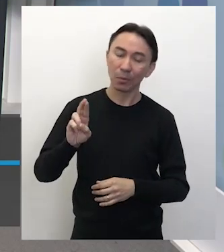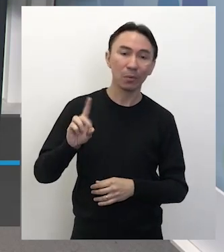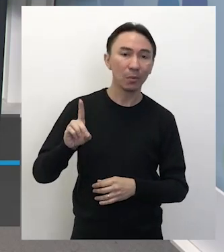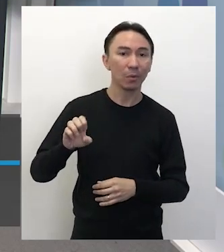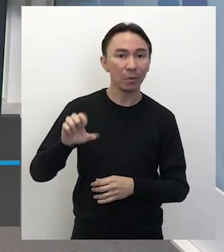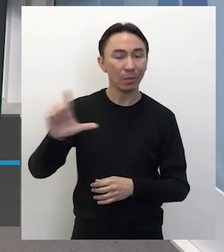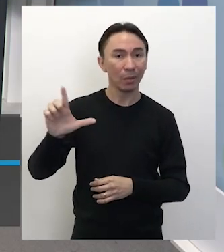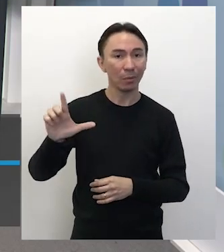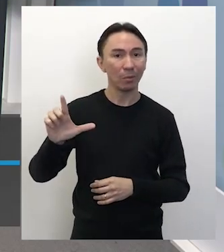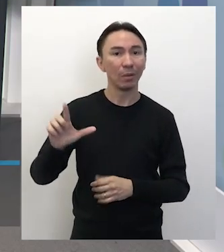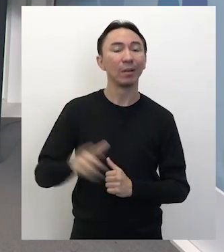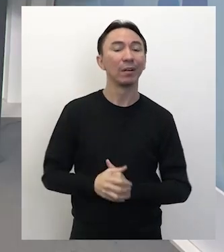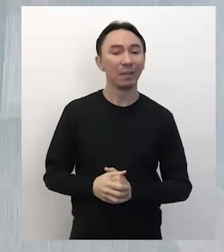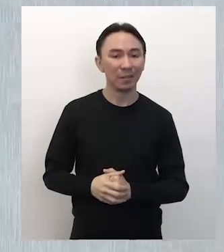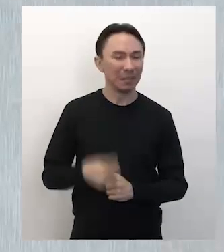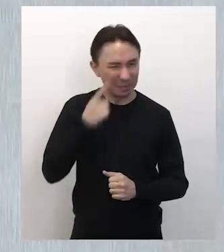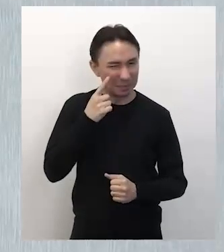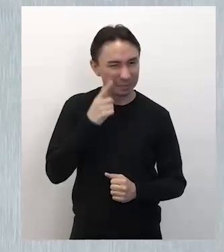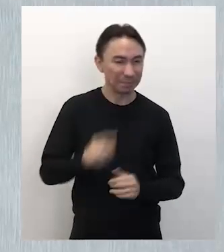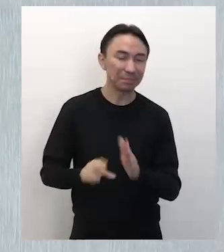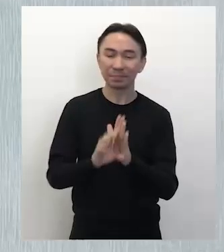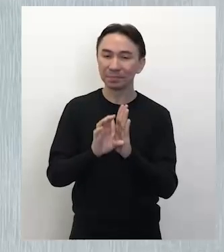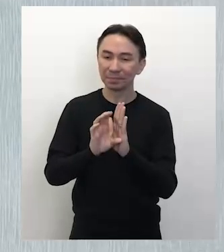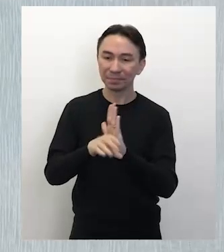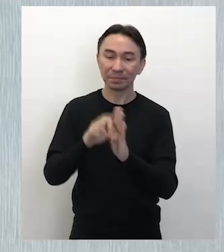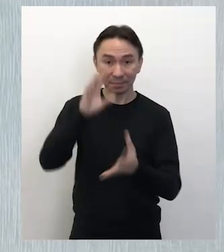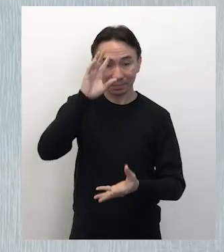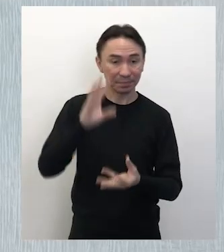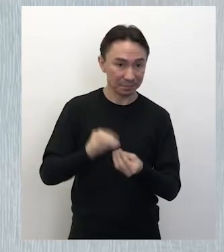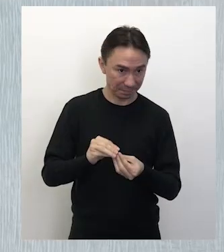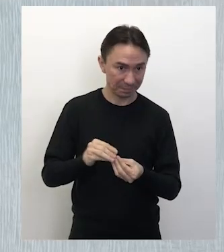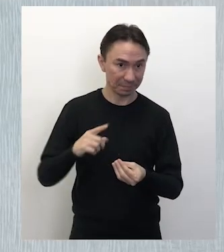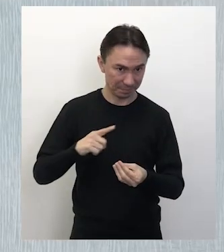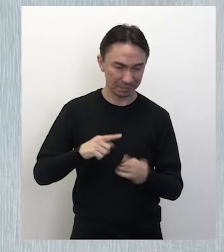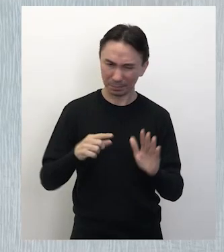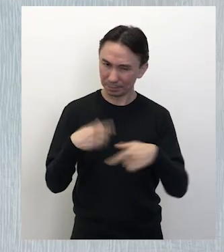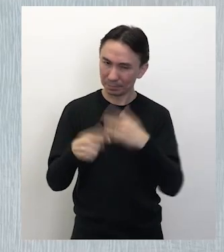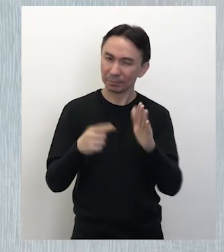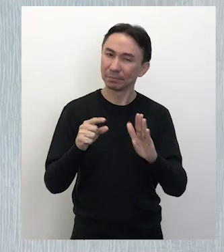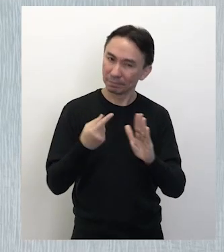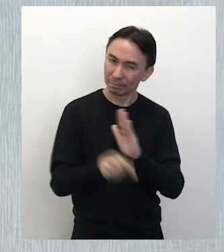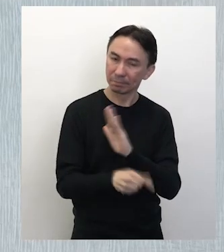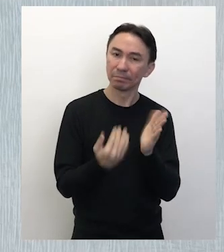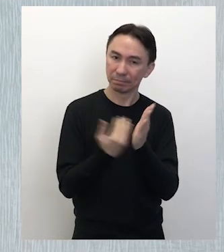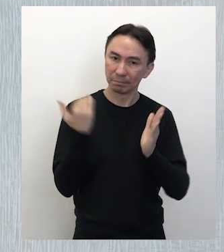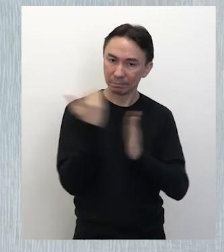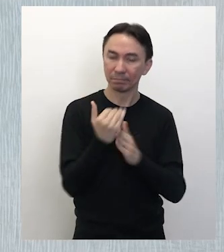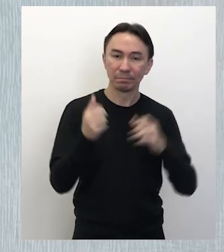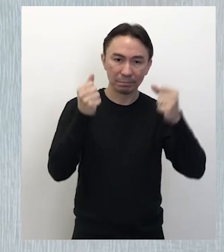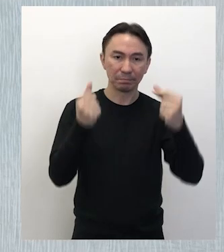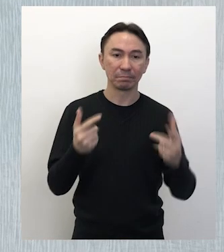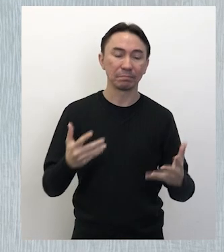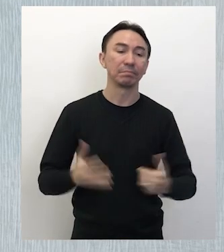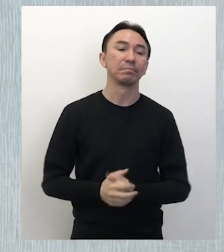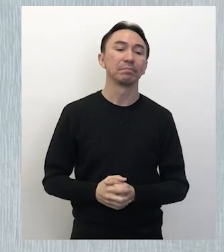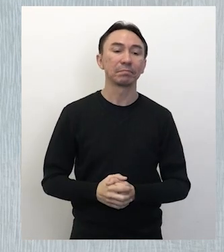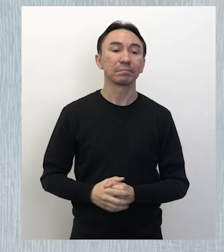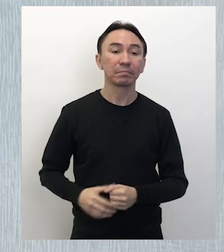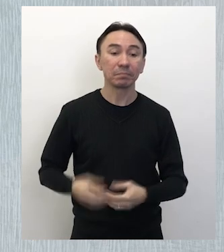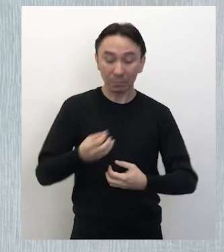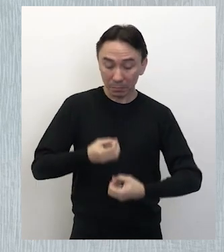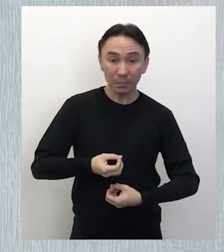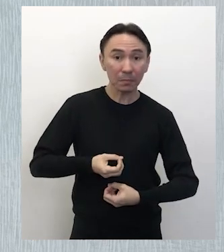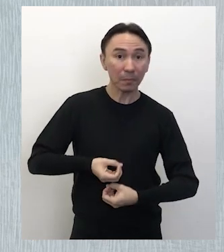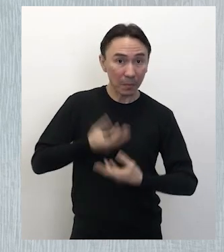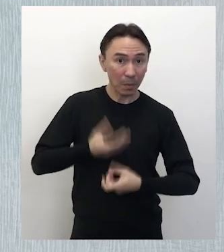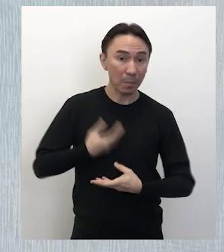a definição do cordel e a gente vai aprofundando, tá bom? O poema de cordel é muito importante